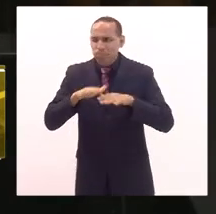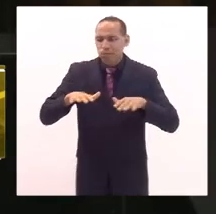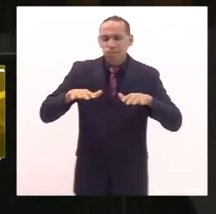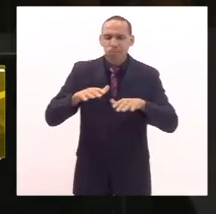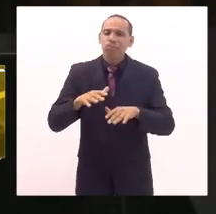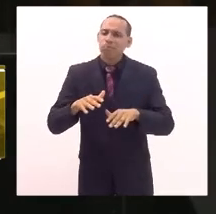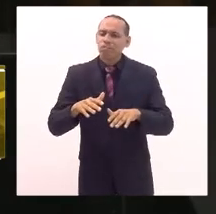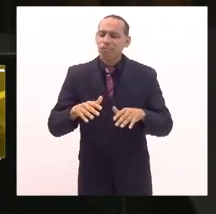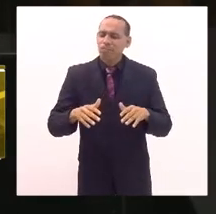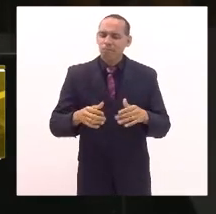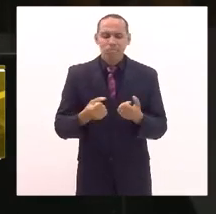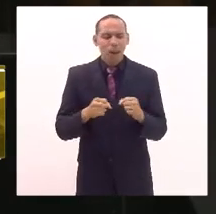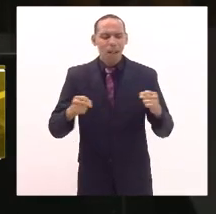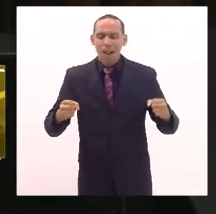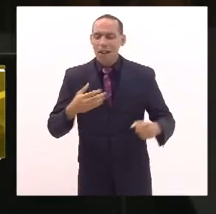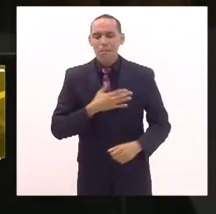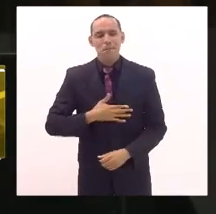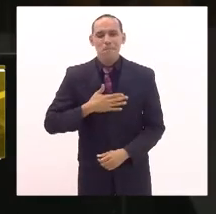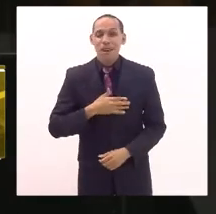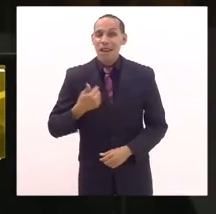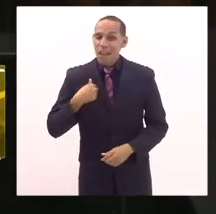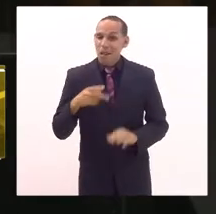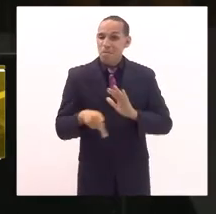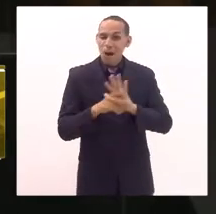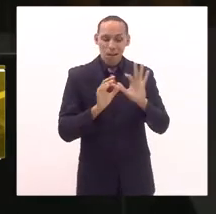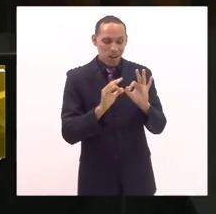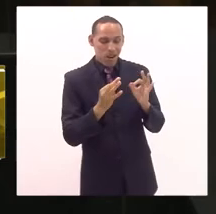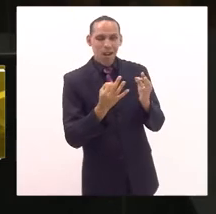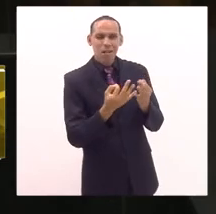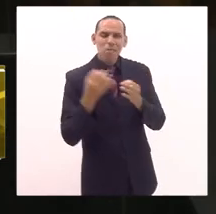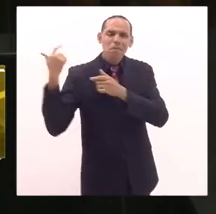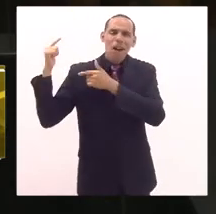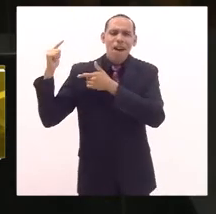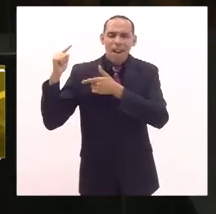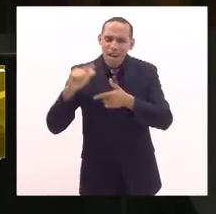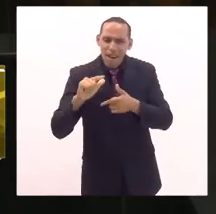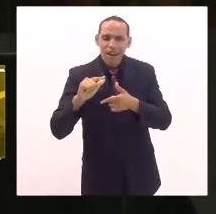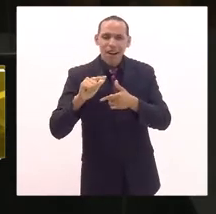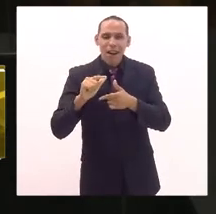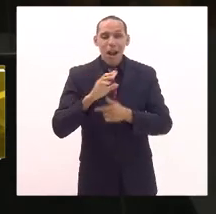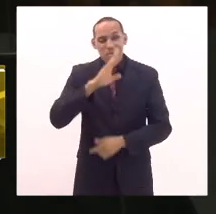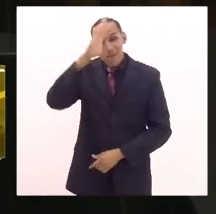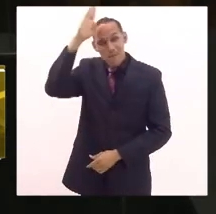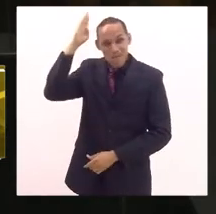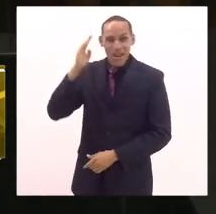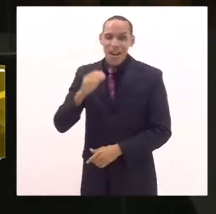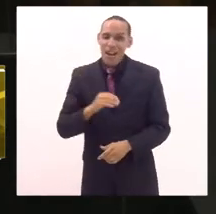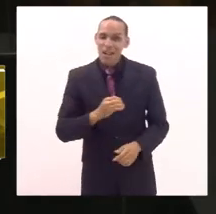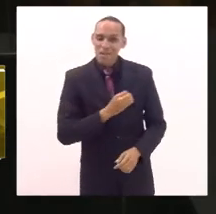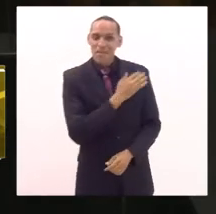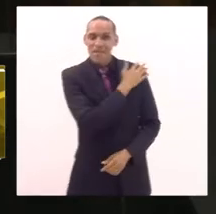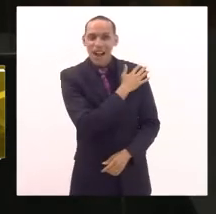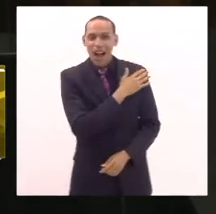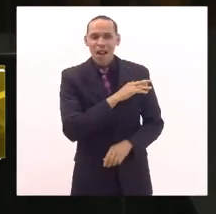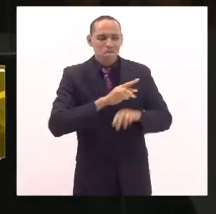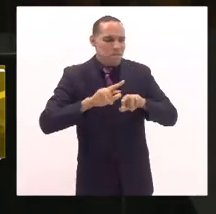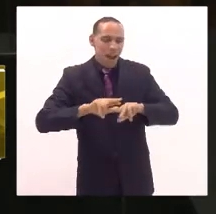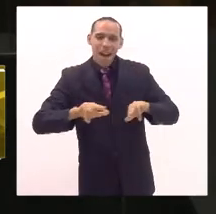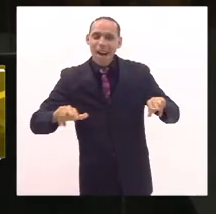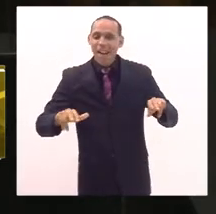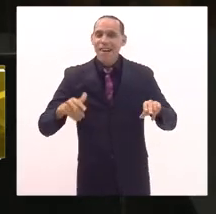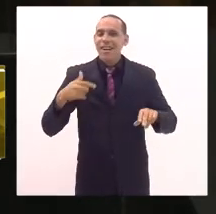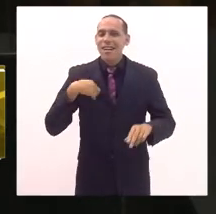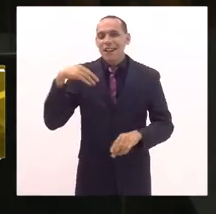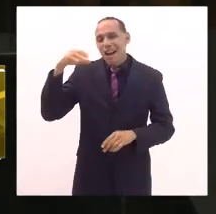Pertenço a uma família, senhor deputado, tradicional de oficiais bombeiros militares e aprendi a